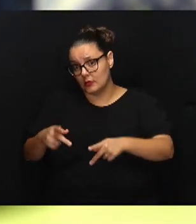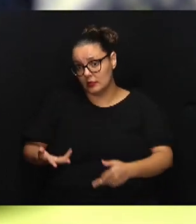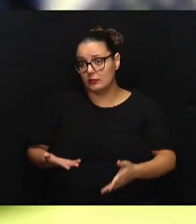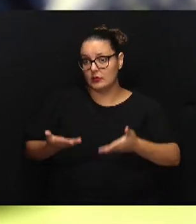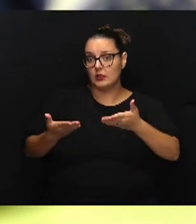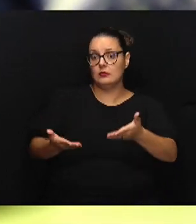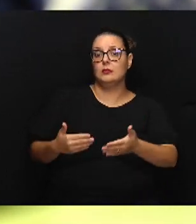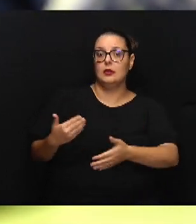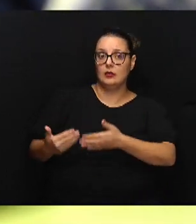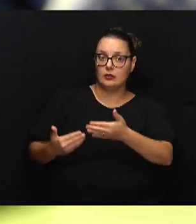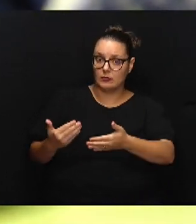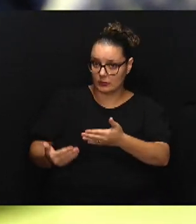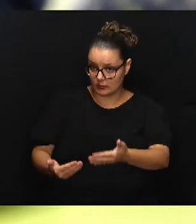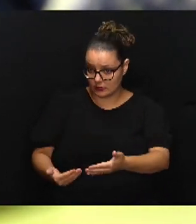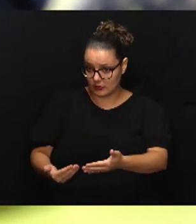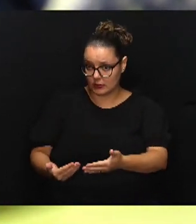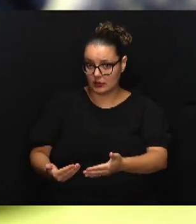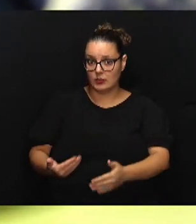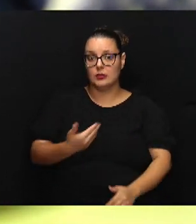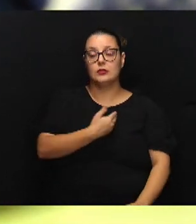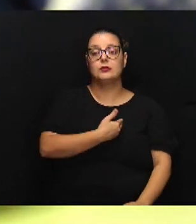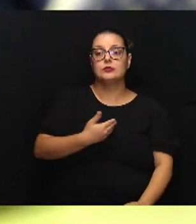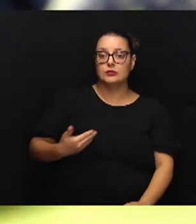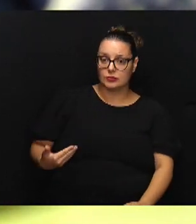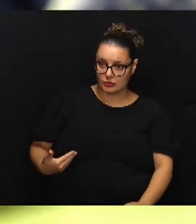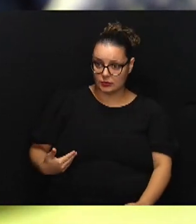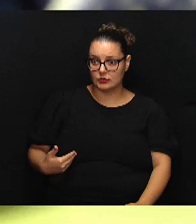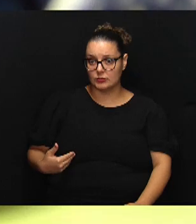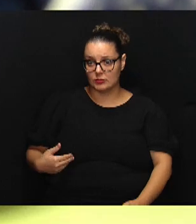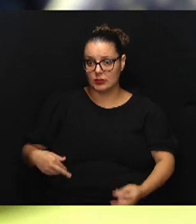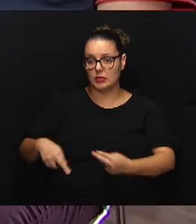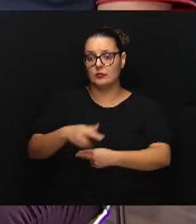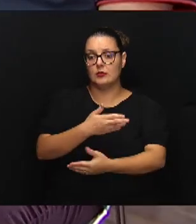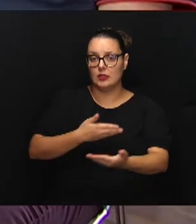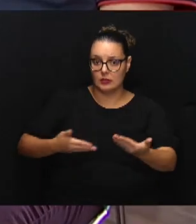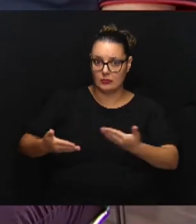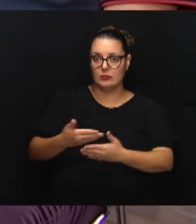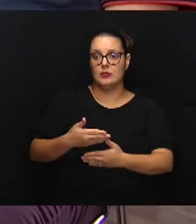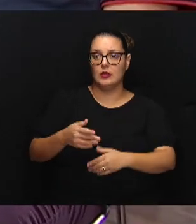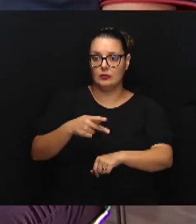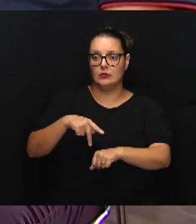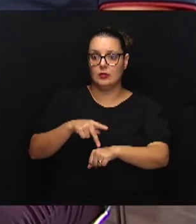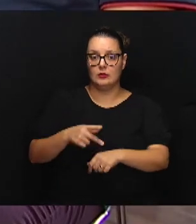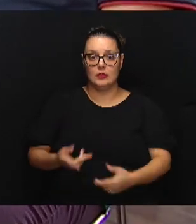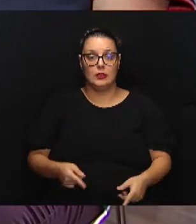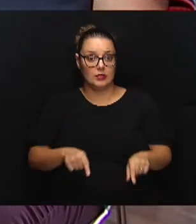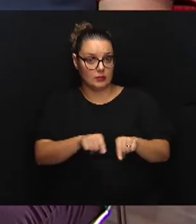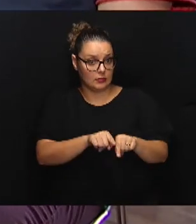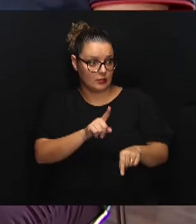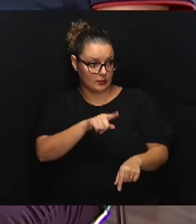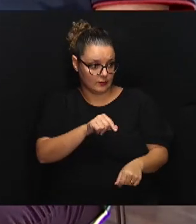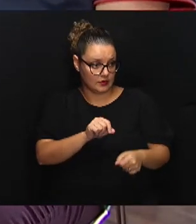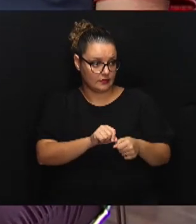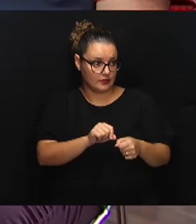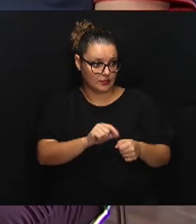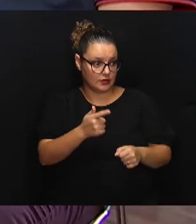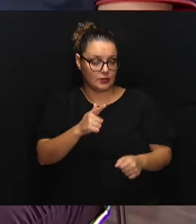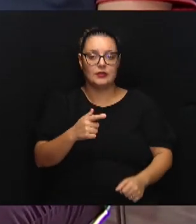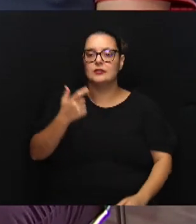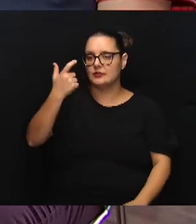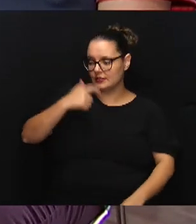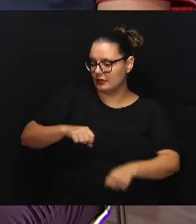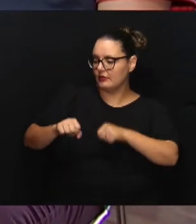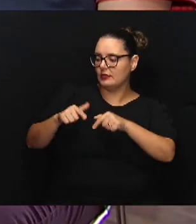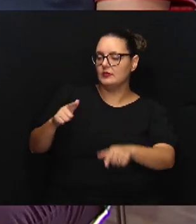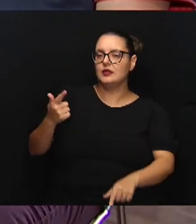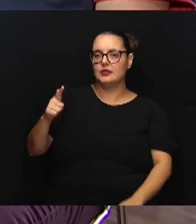um processo de governo, mas sim associado a um processo de país. Bom, por falar nisso, você fez geografia, né? Sim, sou formado em